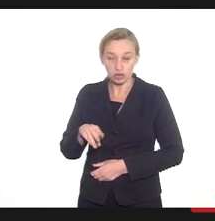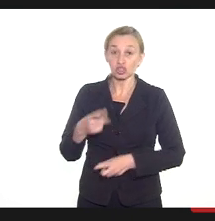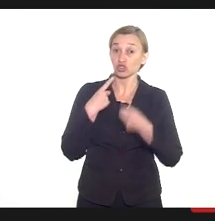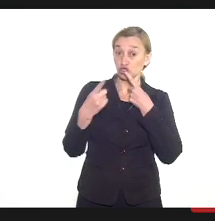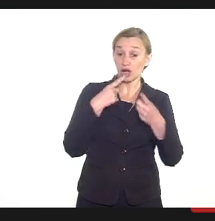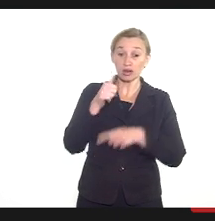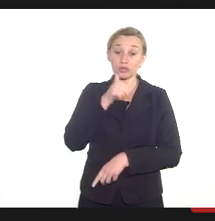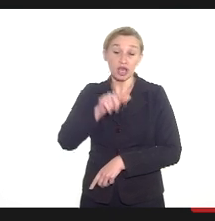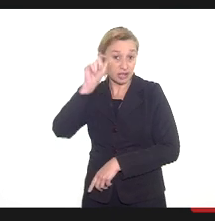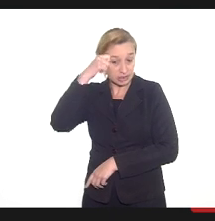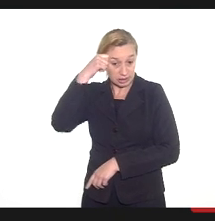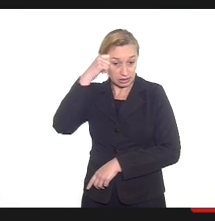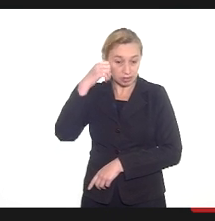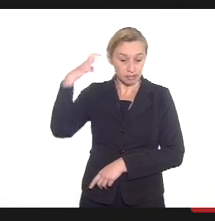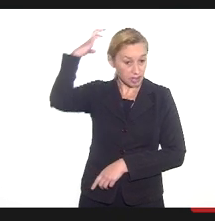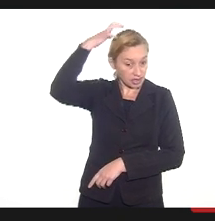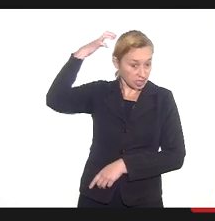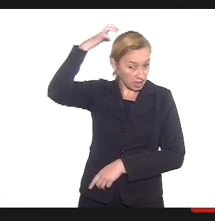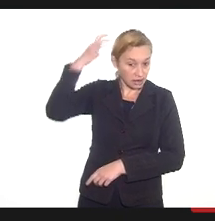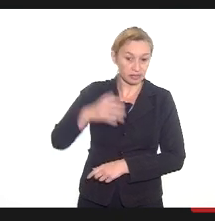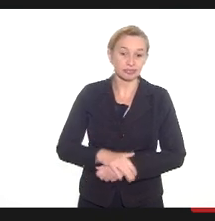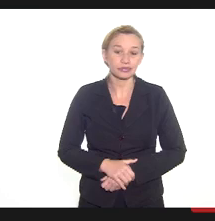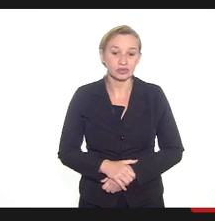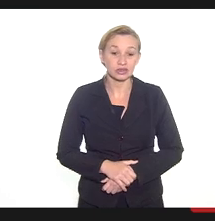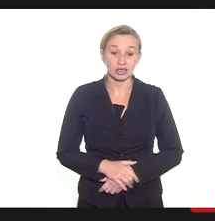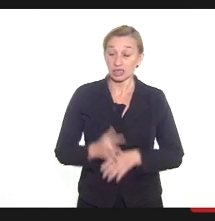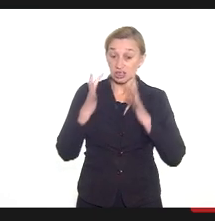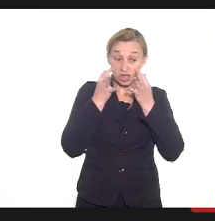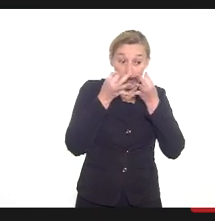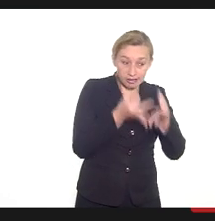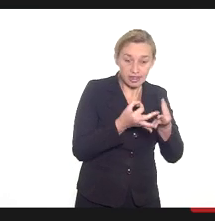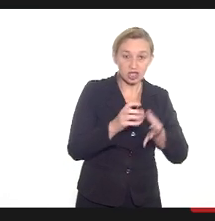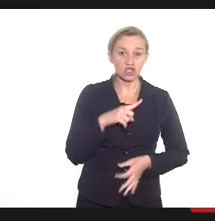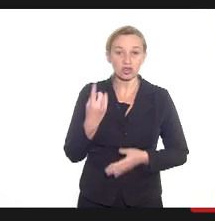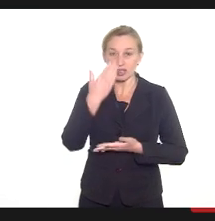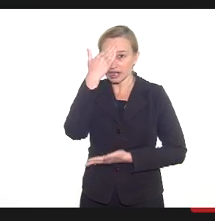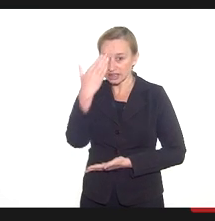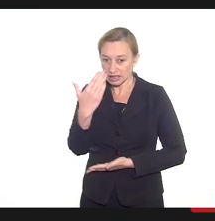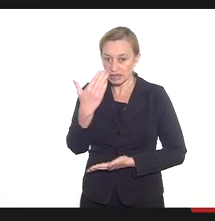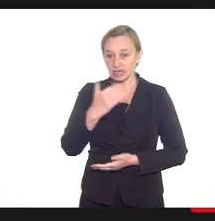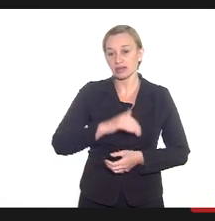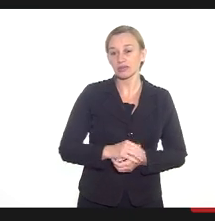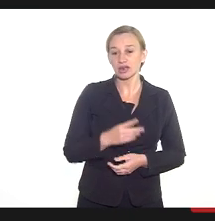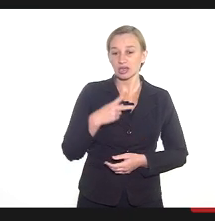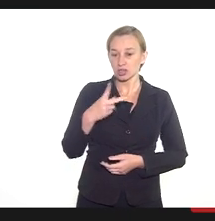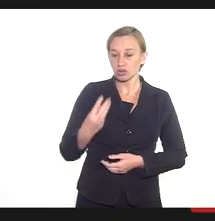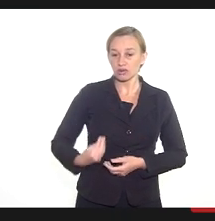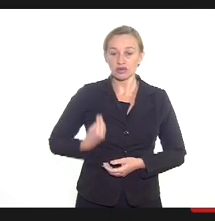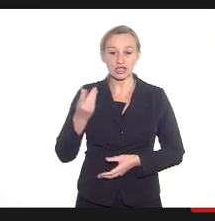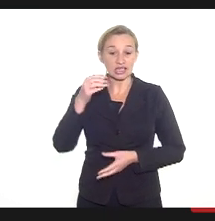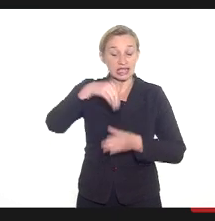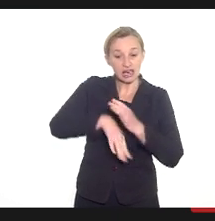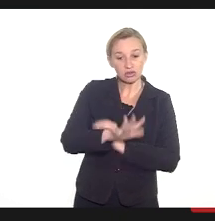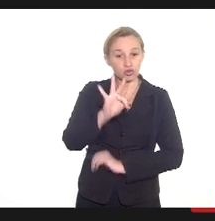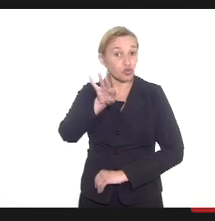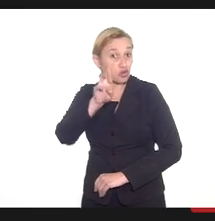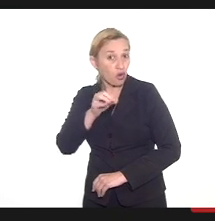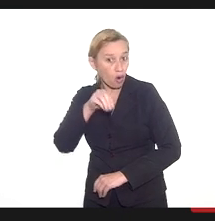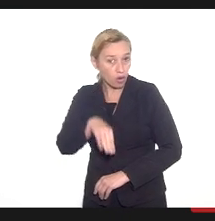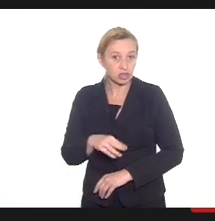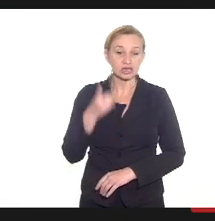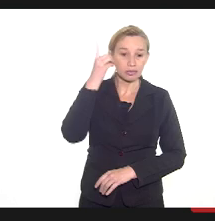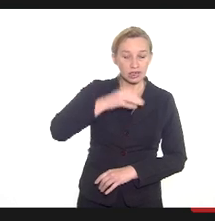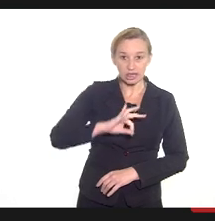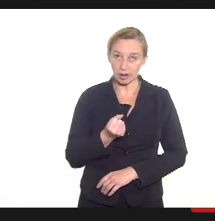Negras, Marielle Franco, está atento e a gente agradece a sua participação dentro do fórum, da deputada